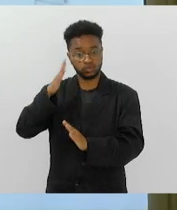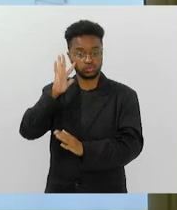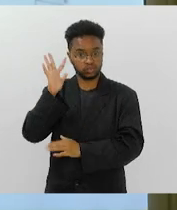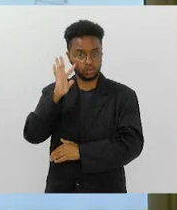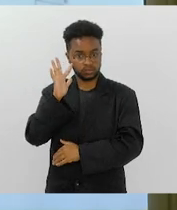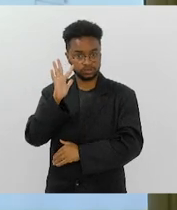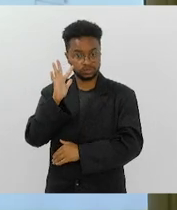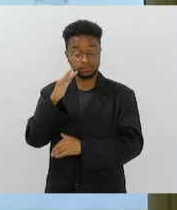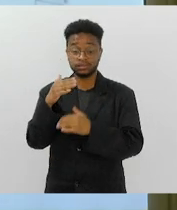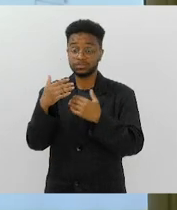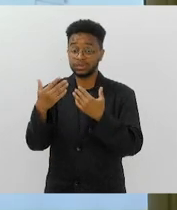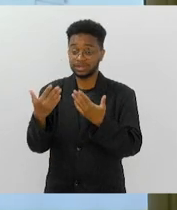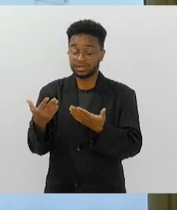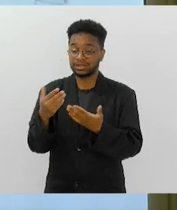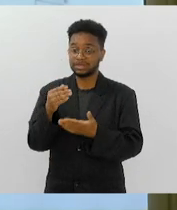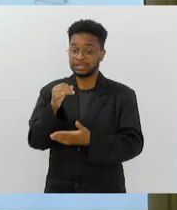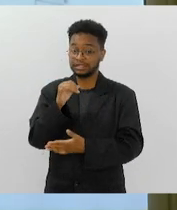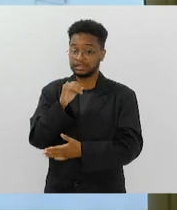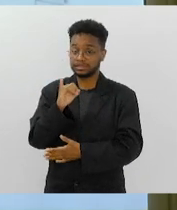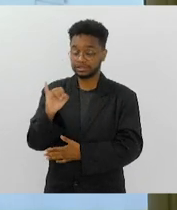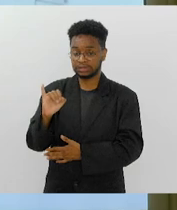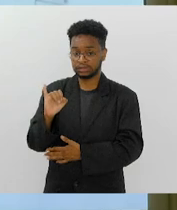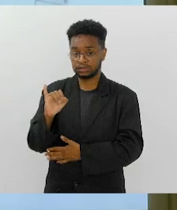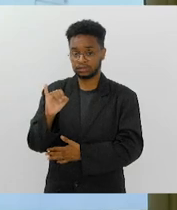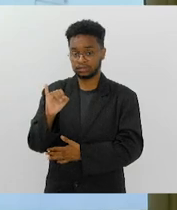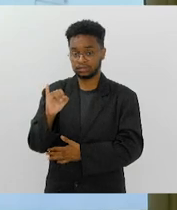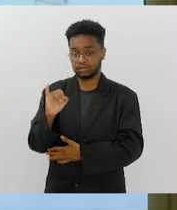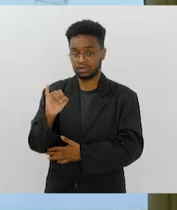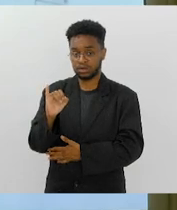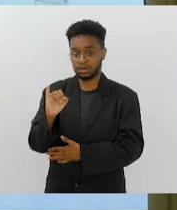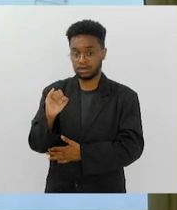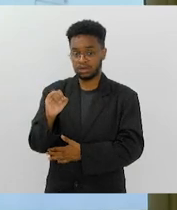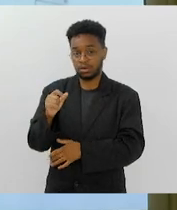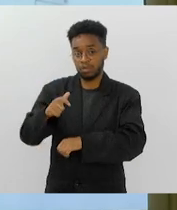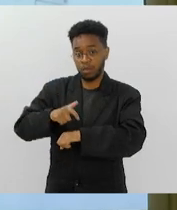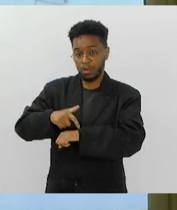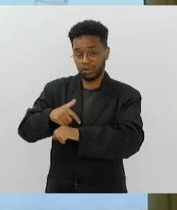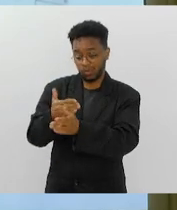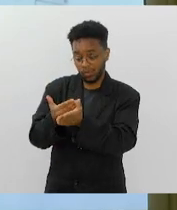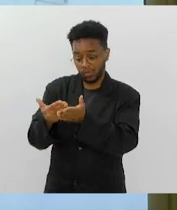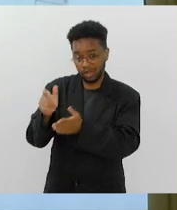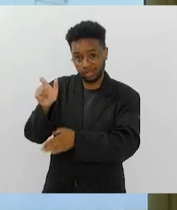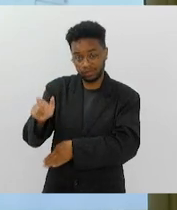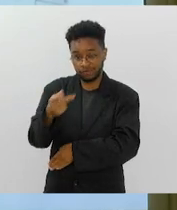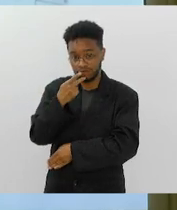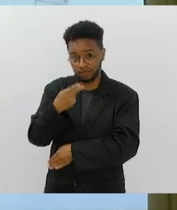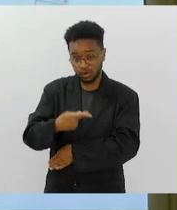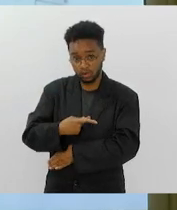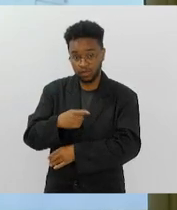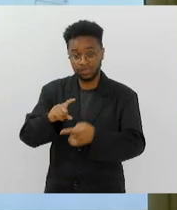em algum momento ele disse isso, depois que a polícia militar sai de